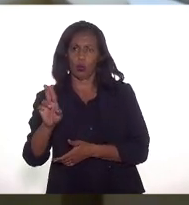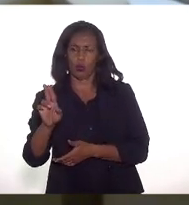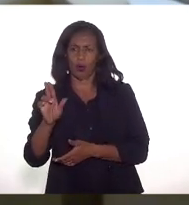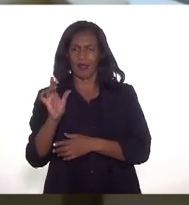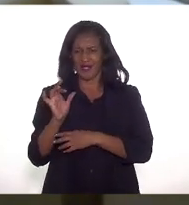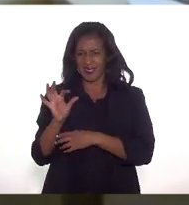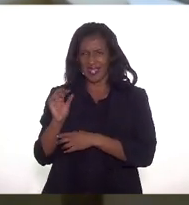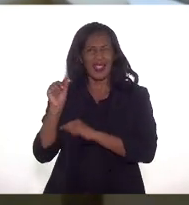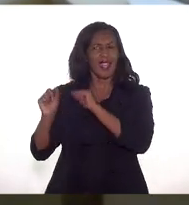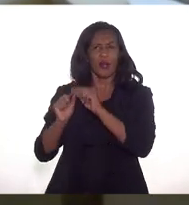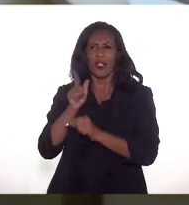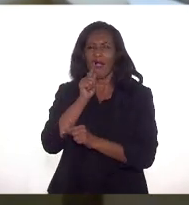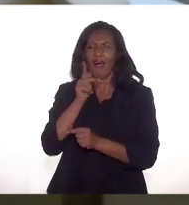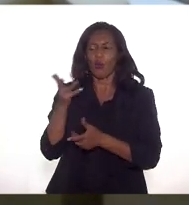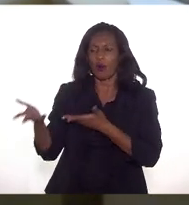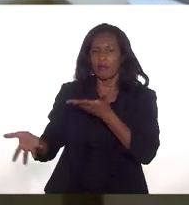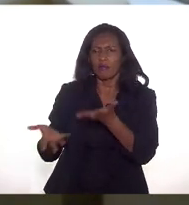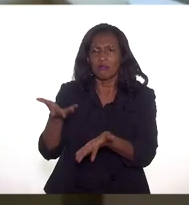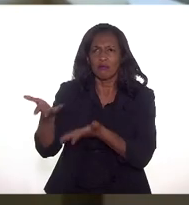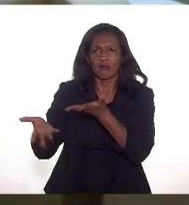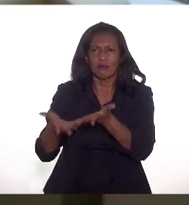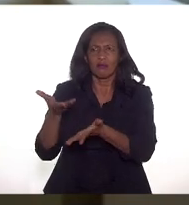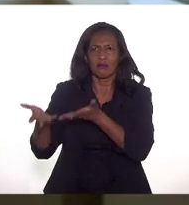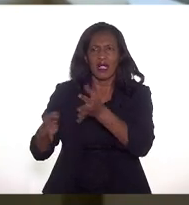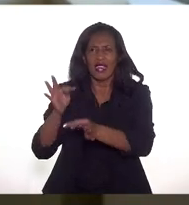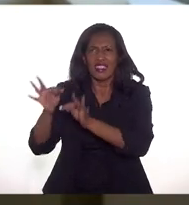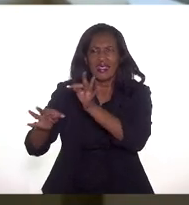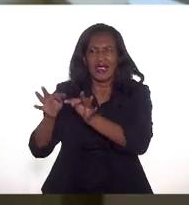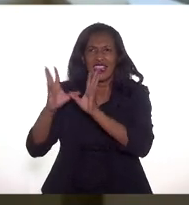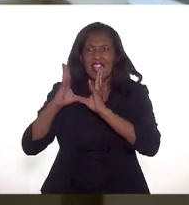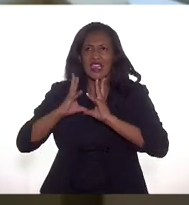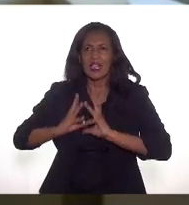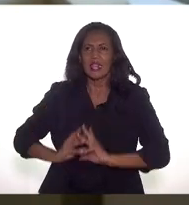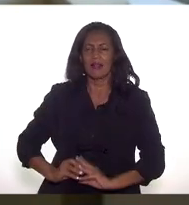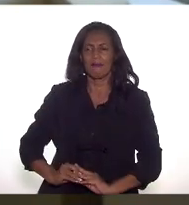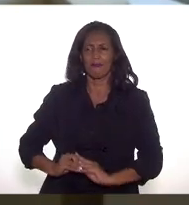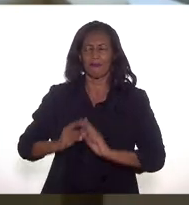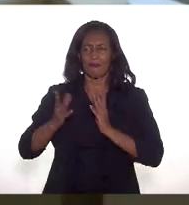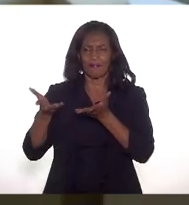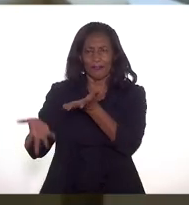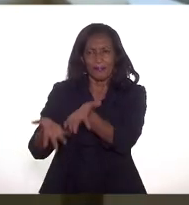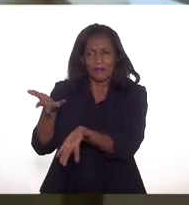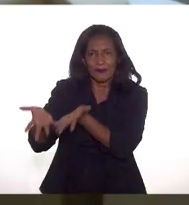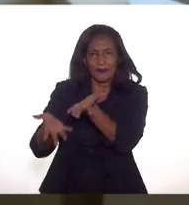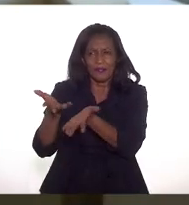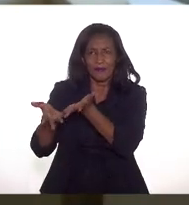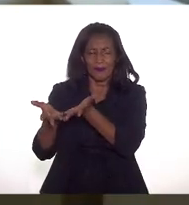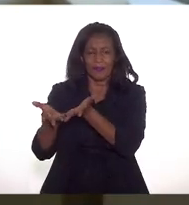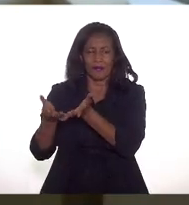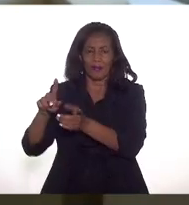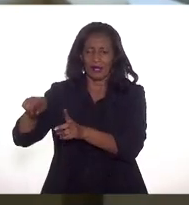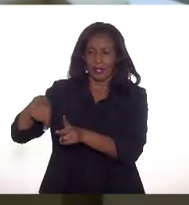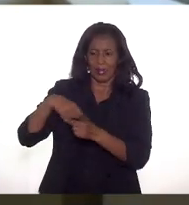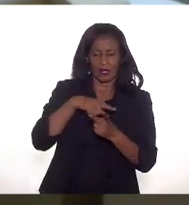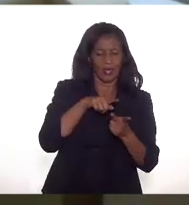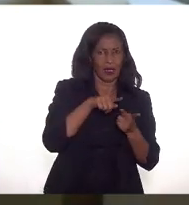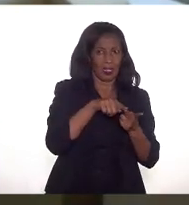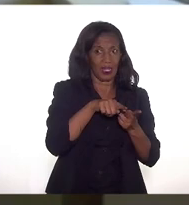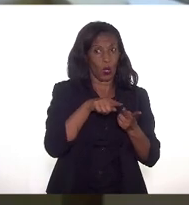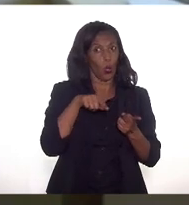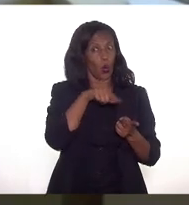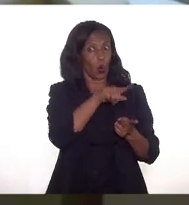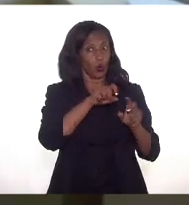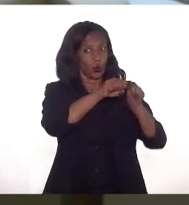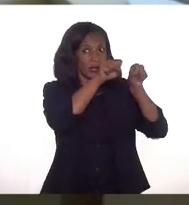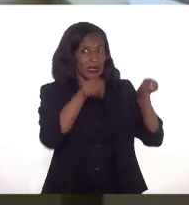também vai fornecer água tratada no sistema Inumunana Laranjal, em São Gonçalo. São dois